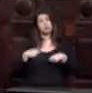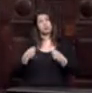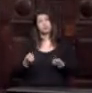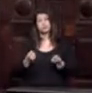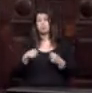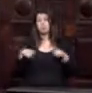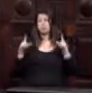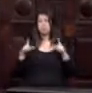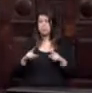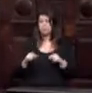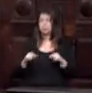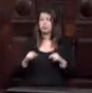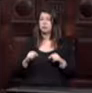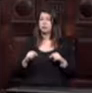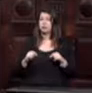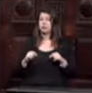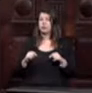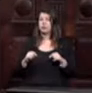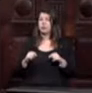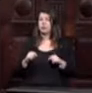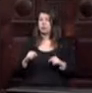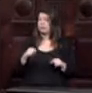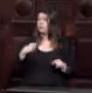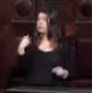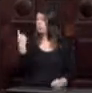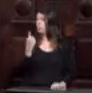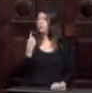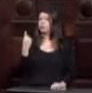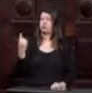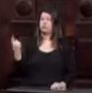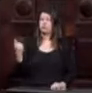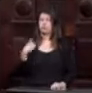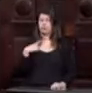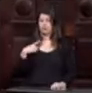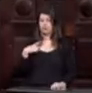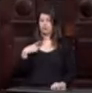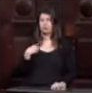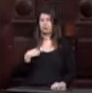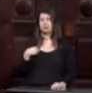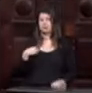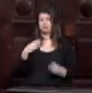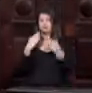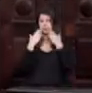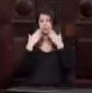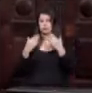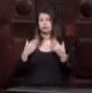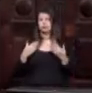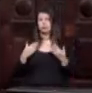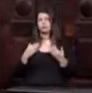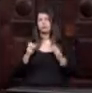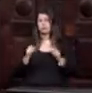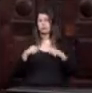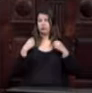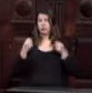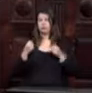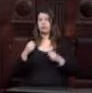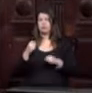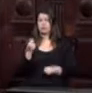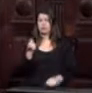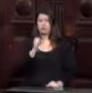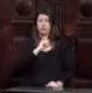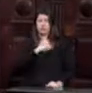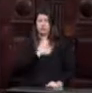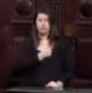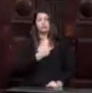por mínimo que seja, de todos os envolvidos frente a esse desafio que é enfrentar a crise fiscal do Estado do